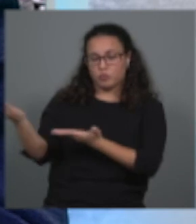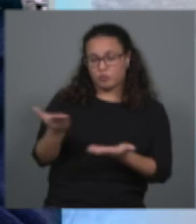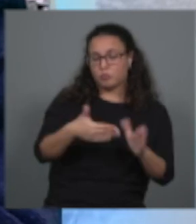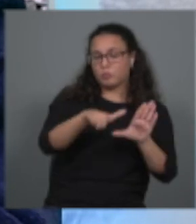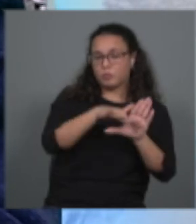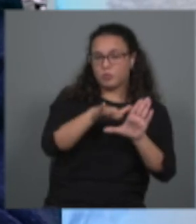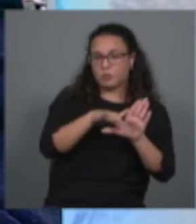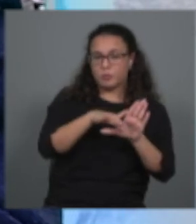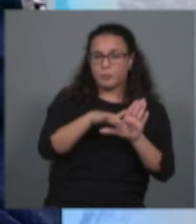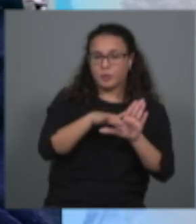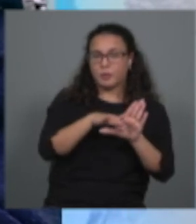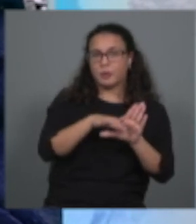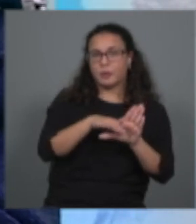participar